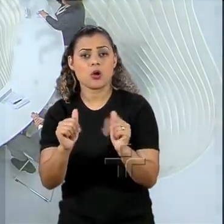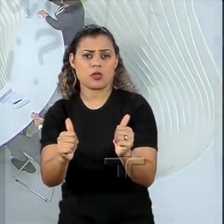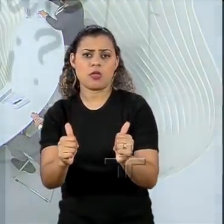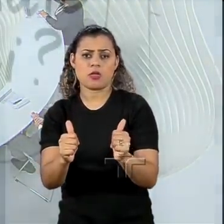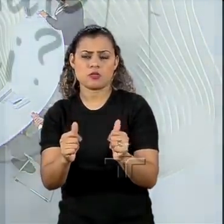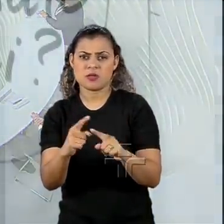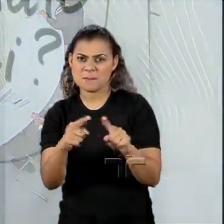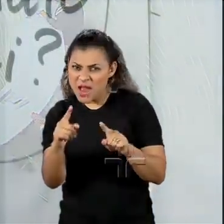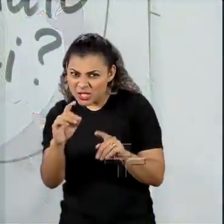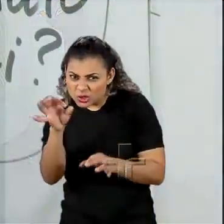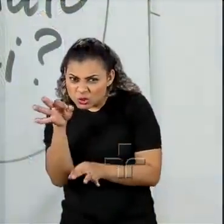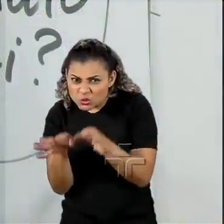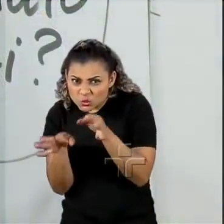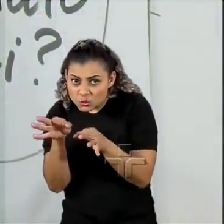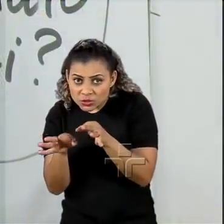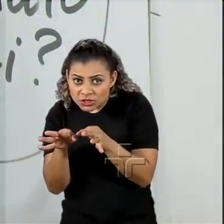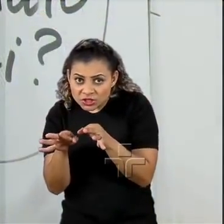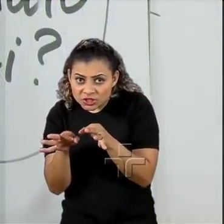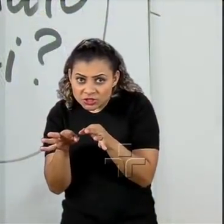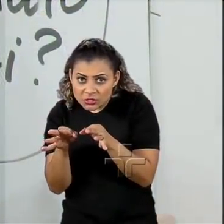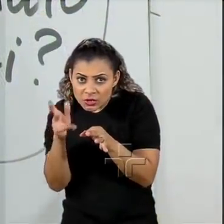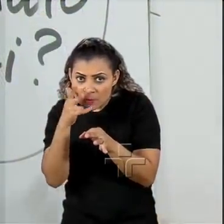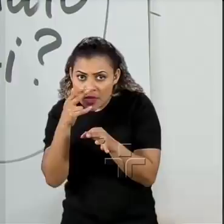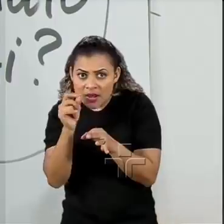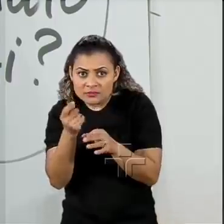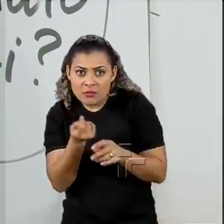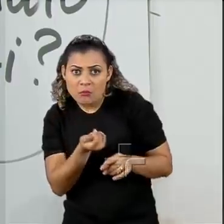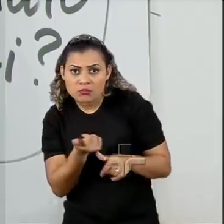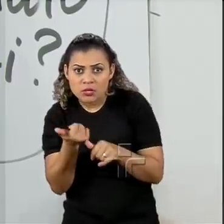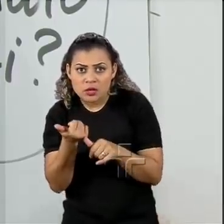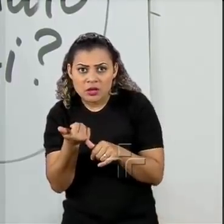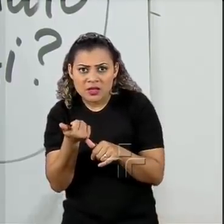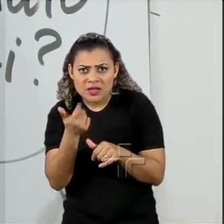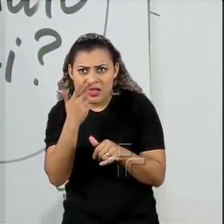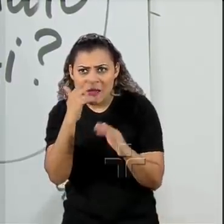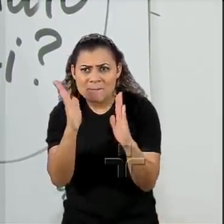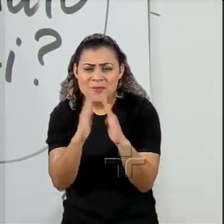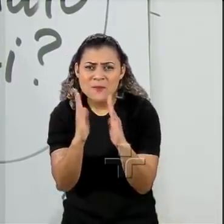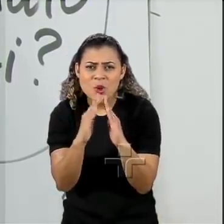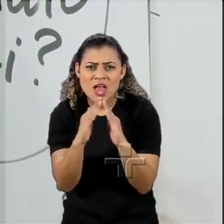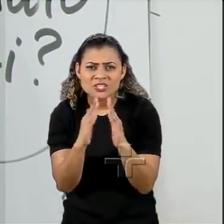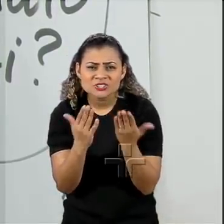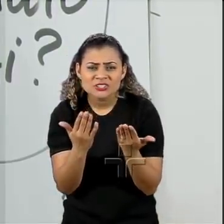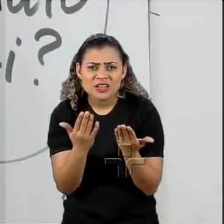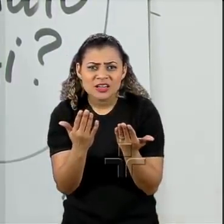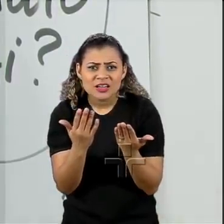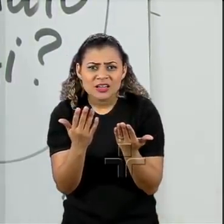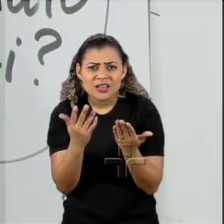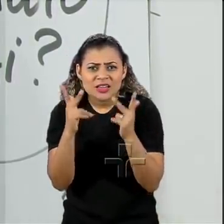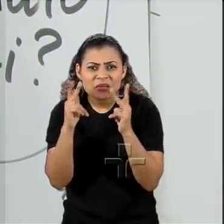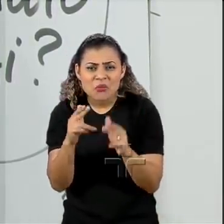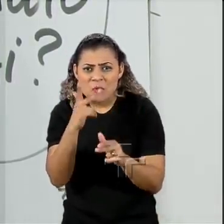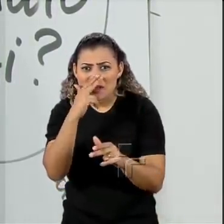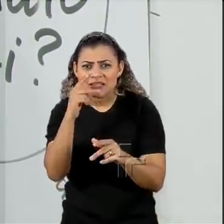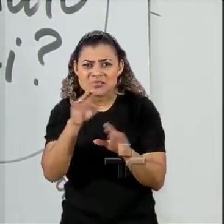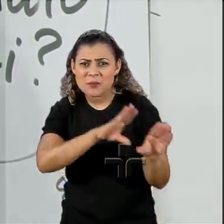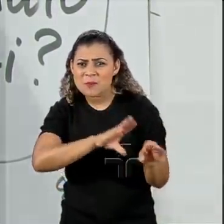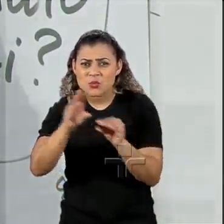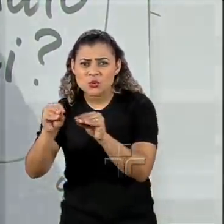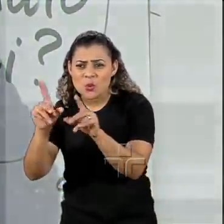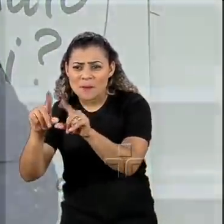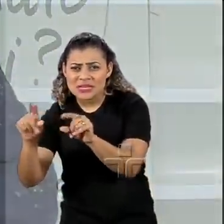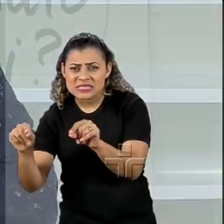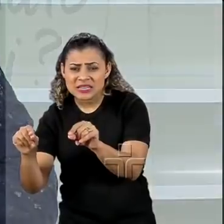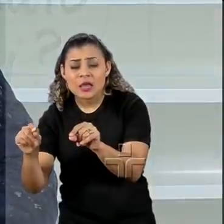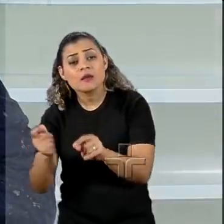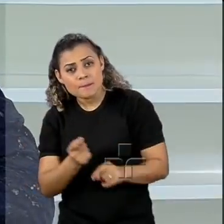um juiz que vai servir a corregedoria. Ele sai da moradia dele e vem para Brasília. Ele ganha. E é aí